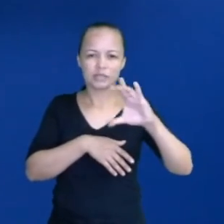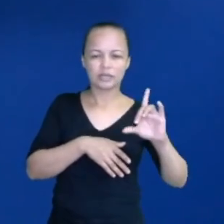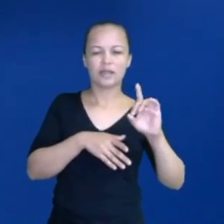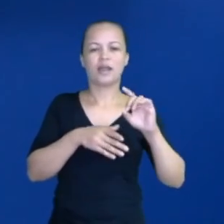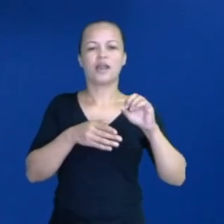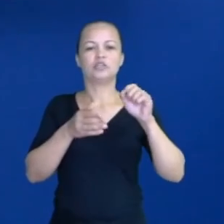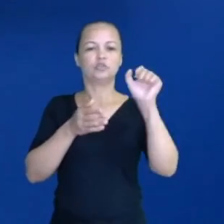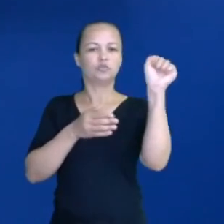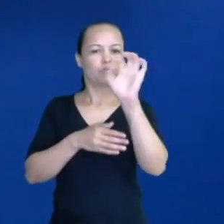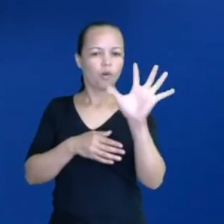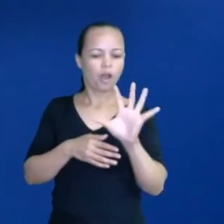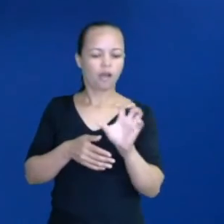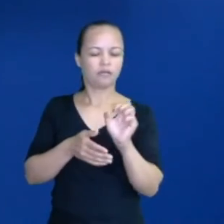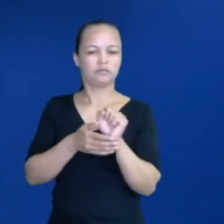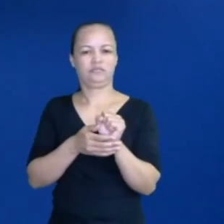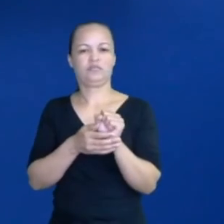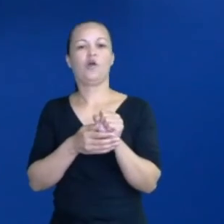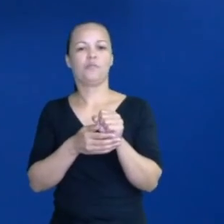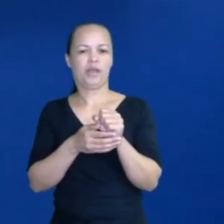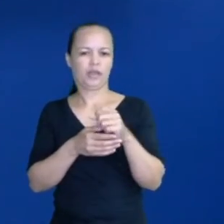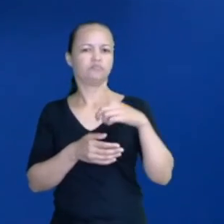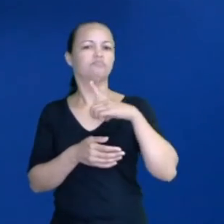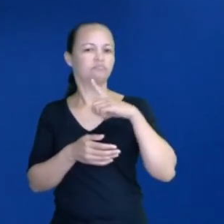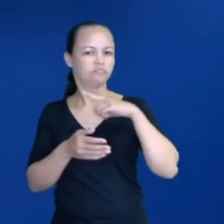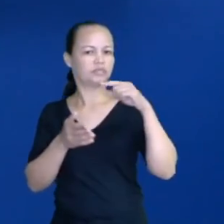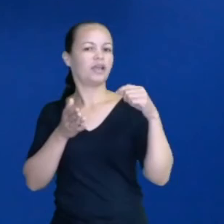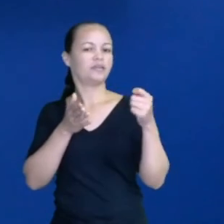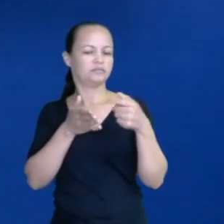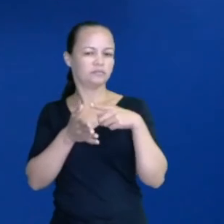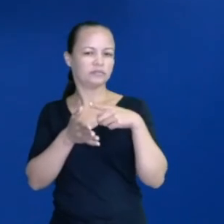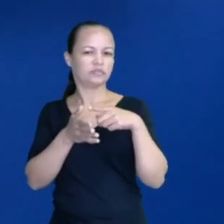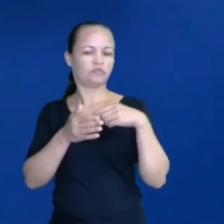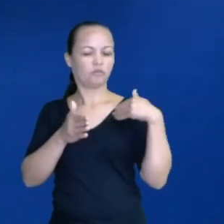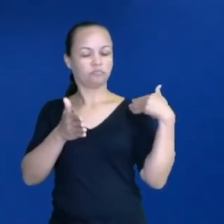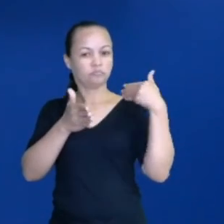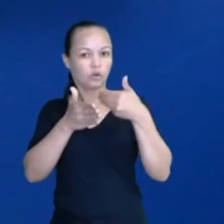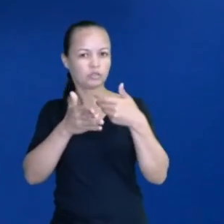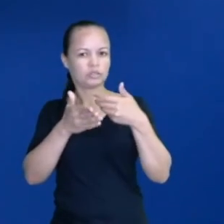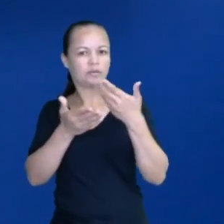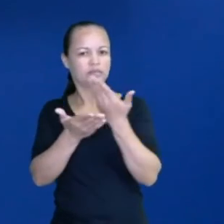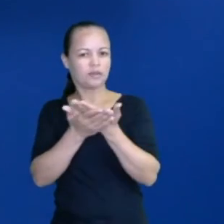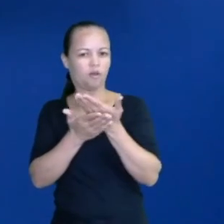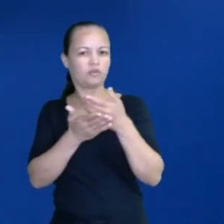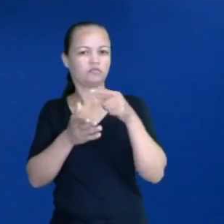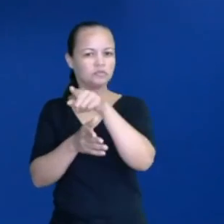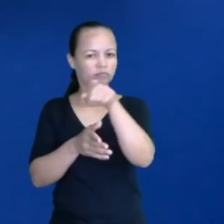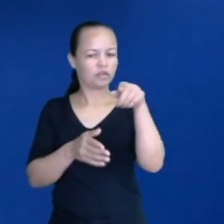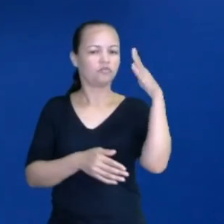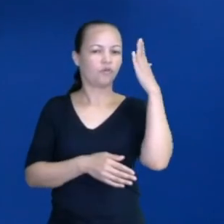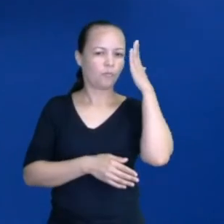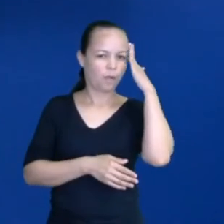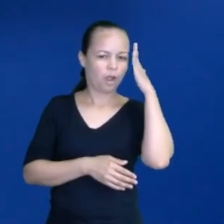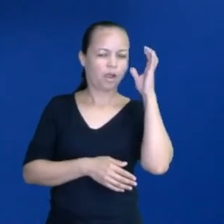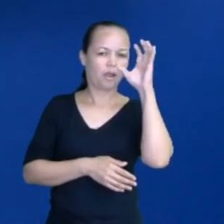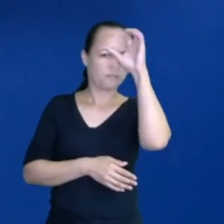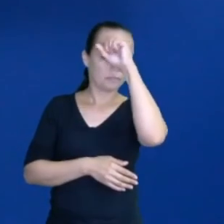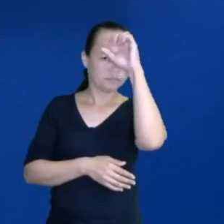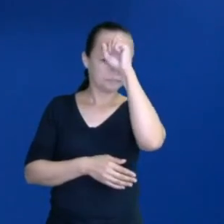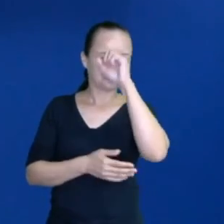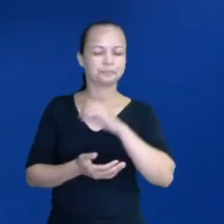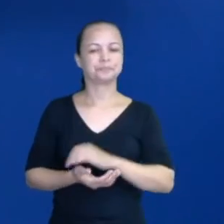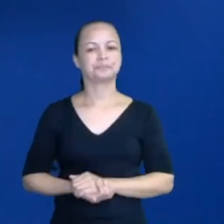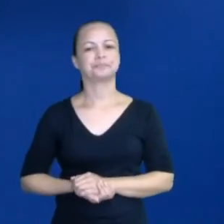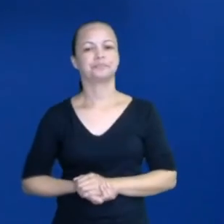alfabeto? Tem sim. A gente vai ver nas próximas aulas. Então, e